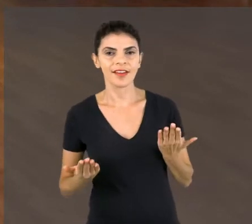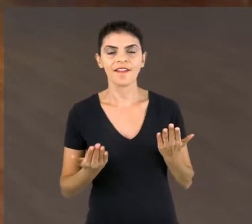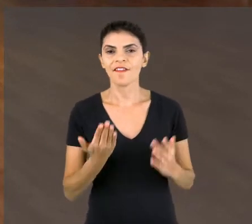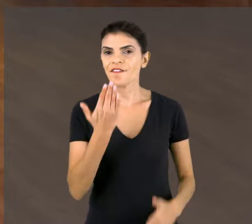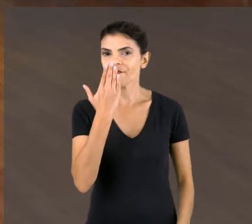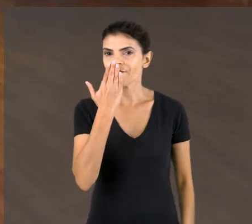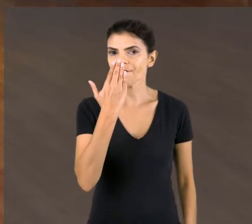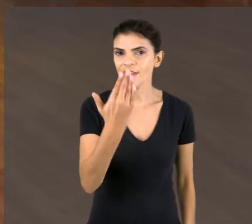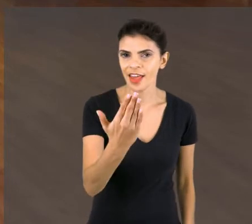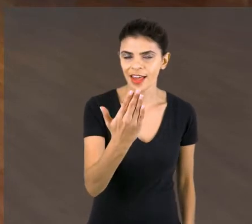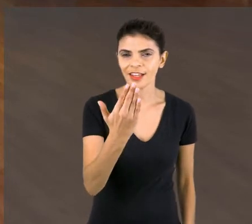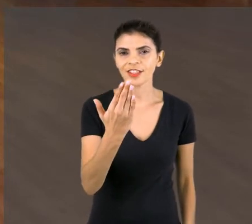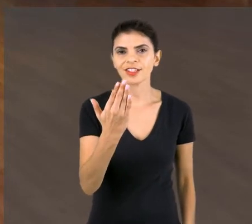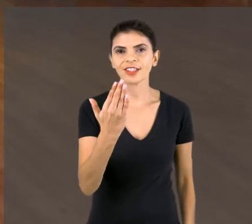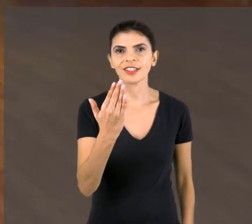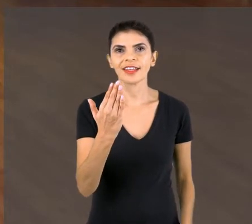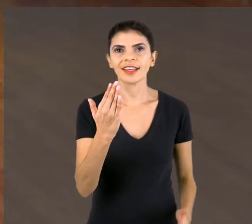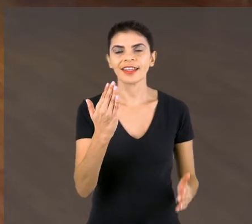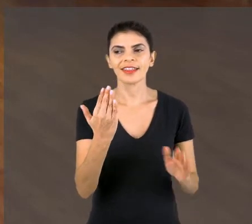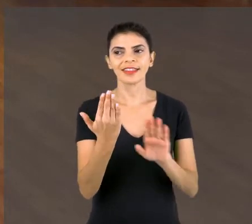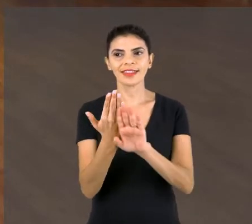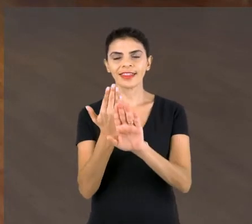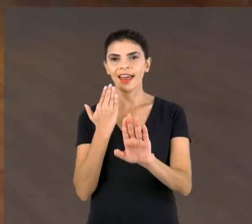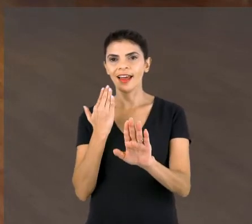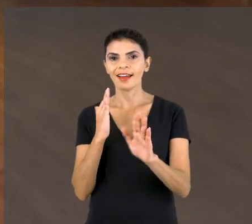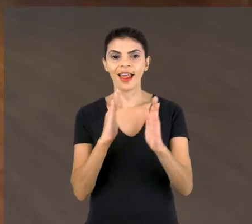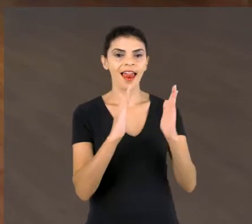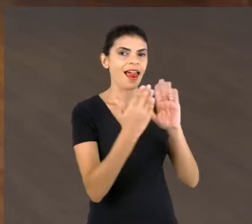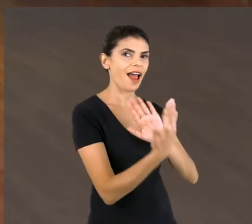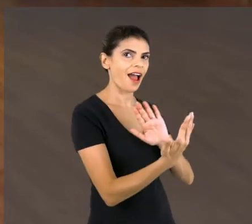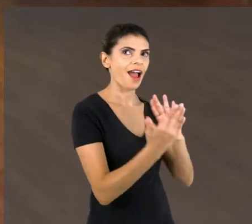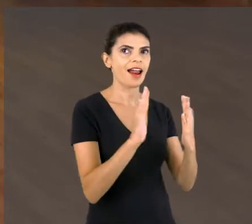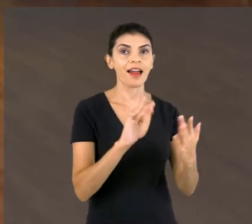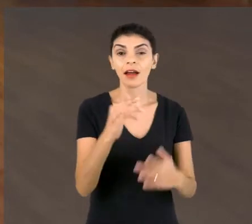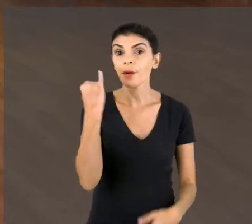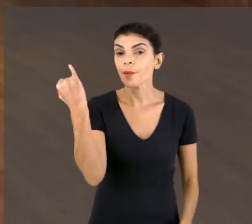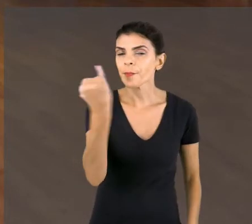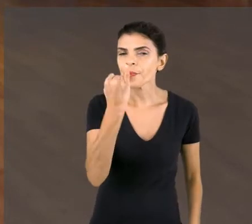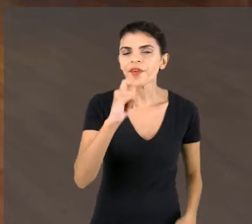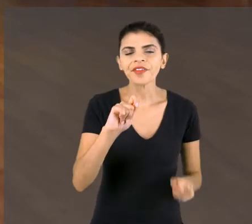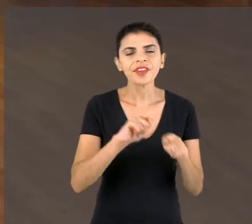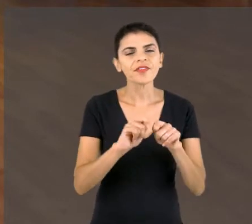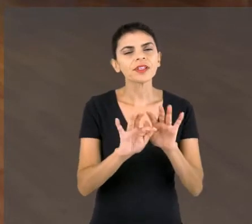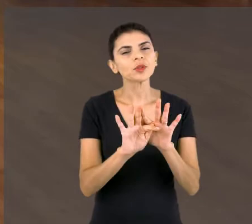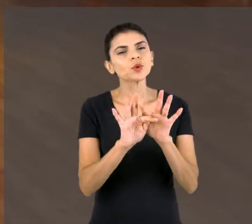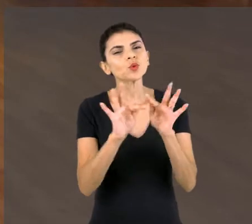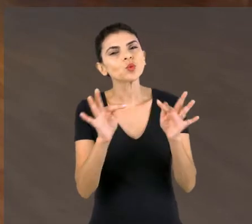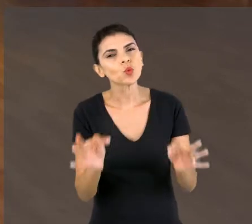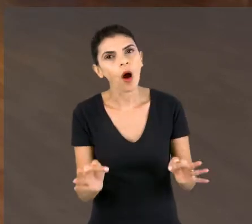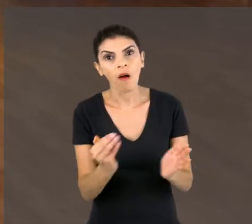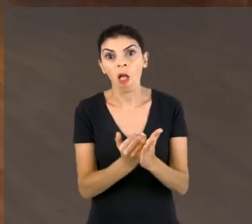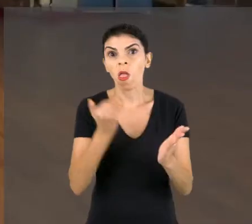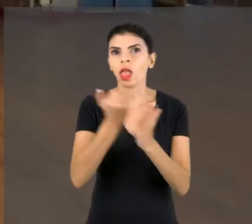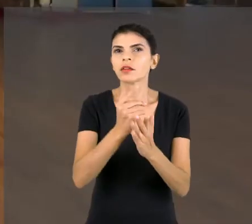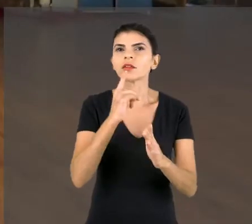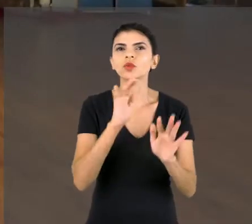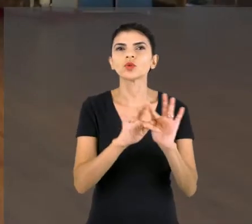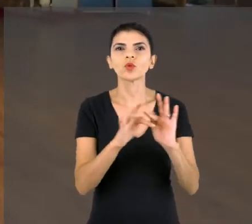frente e trás, lado e outro. Então você pode... isso é muito importante que seja bem sutil, bem suave.